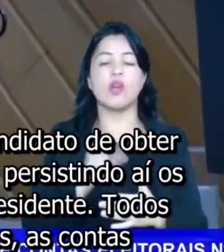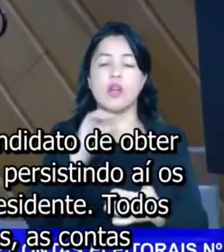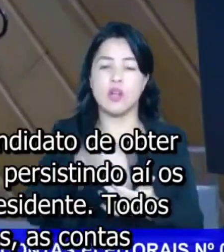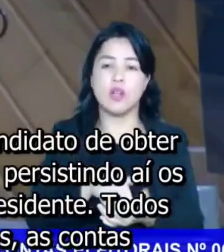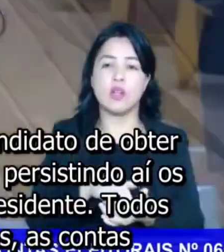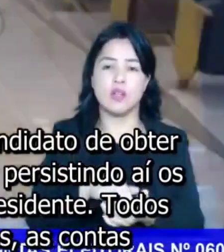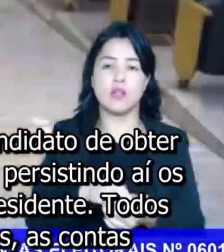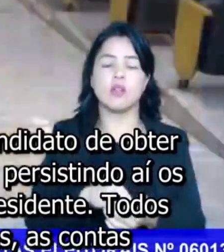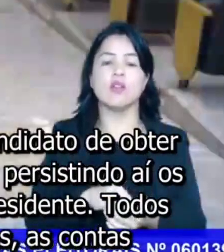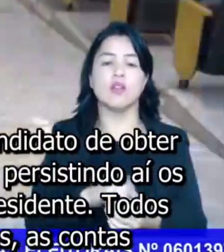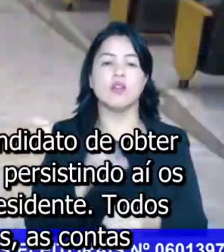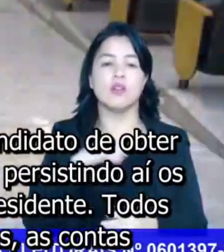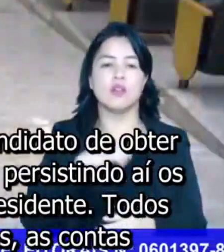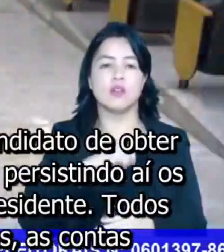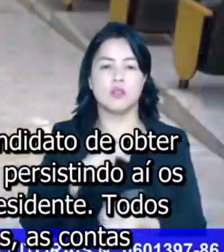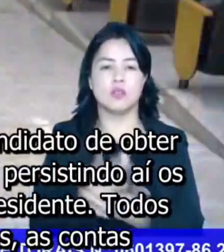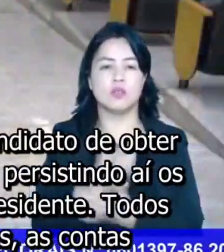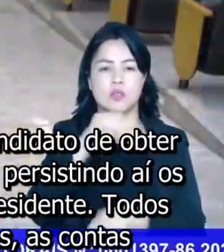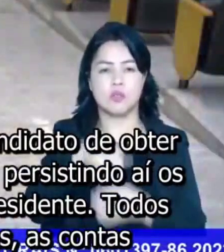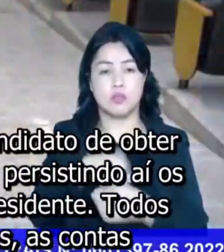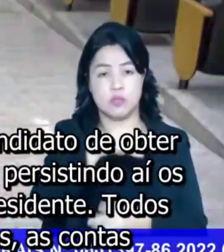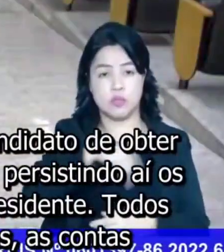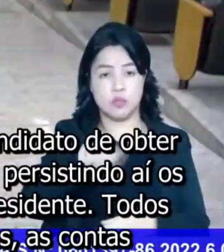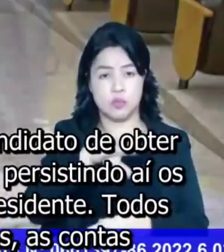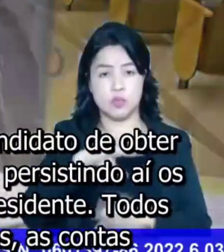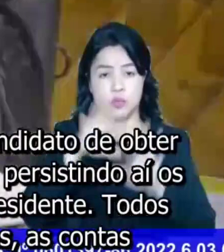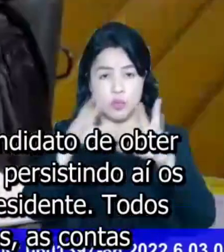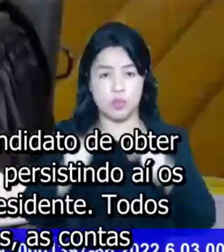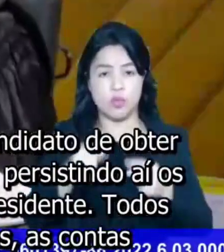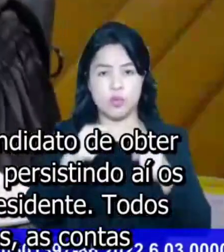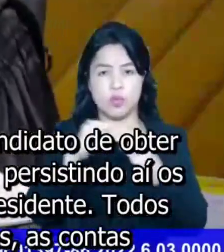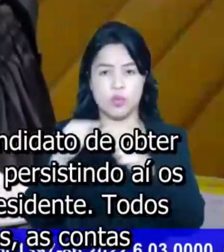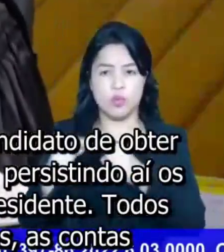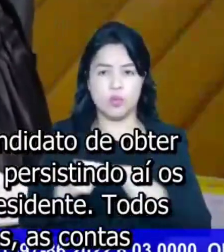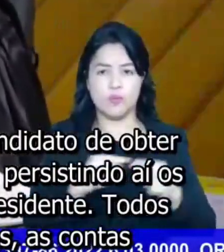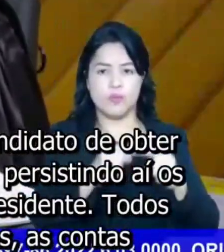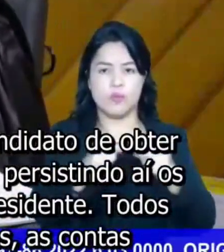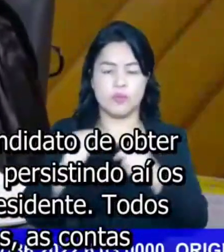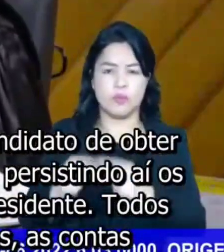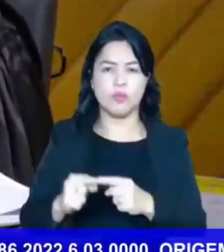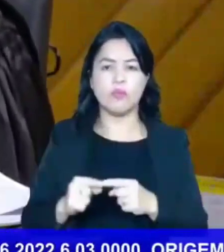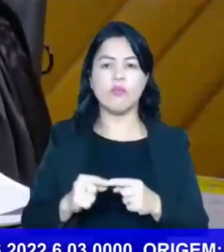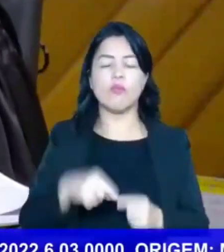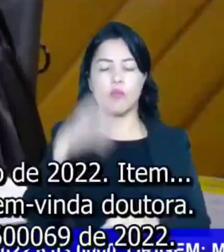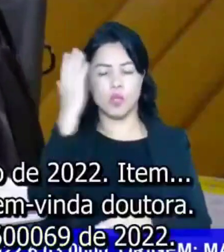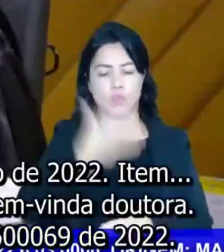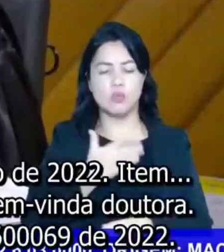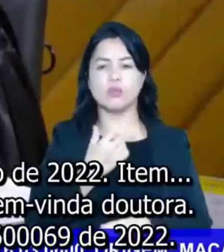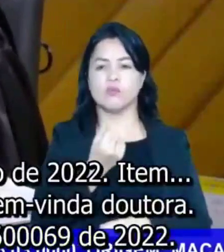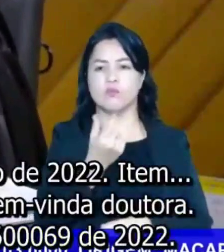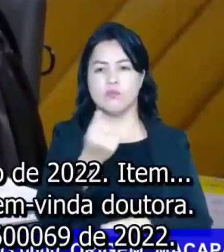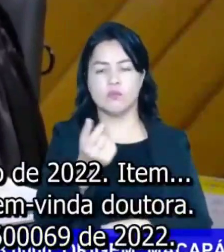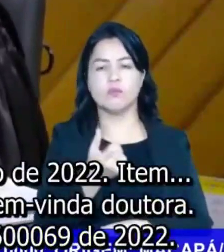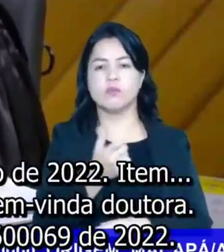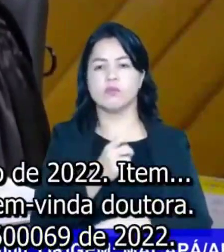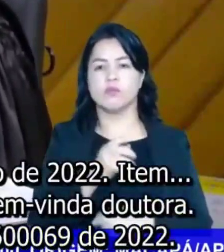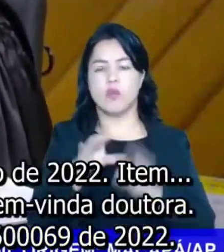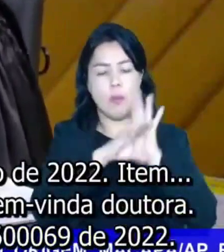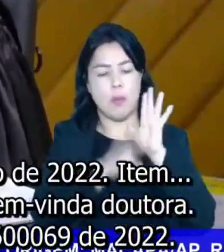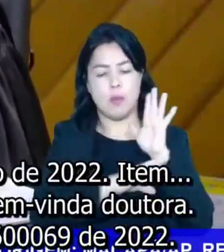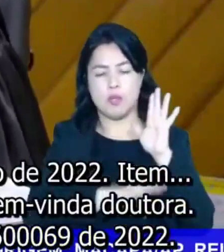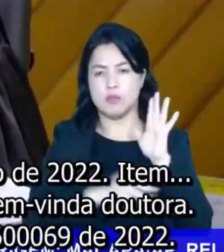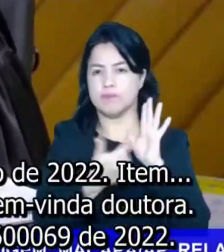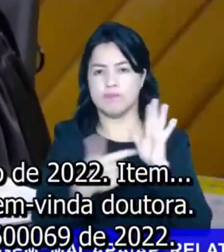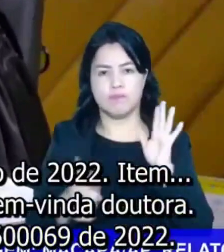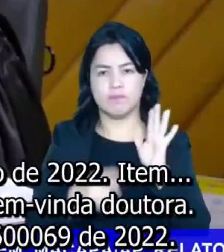ao voto, presidente. Todos de acordo? Declaro o resultado. Em sua mesa, desembargador João Lages, de frente à